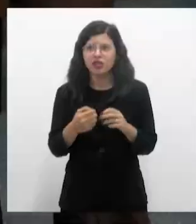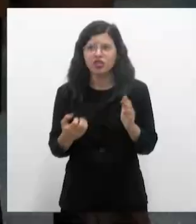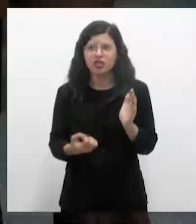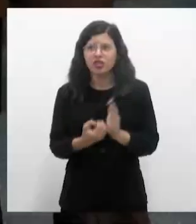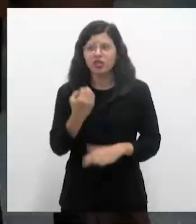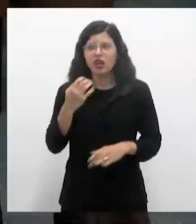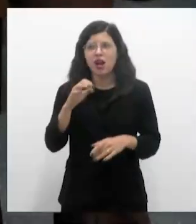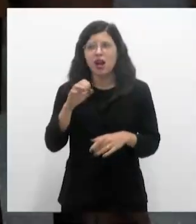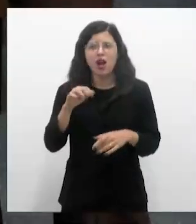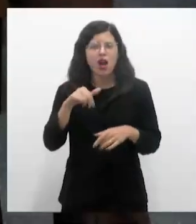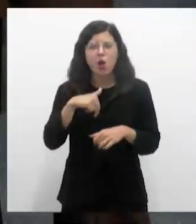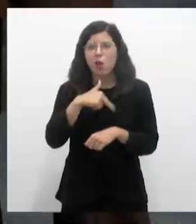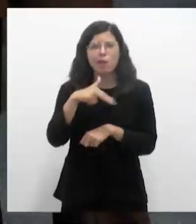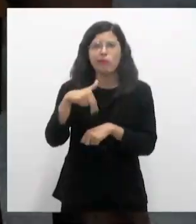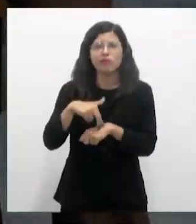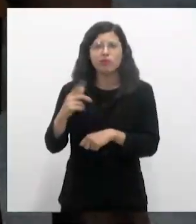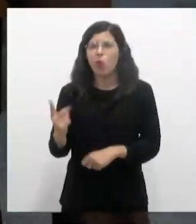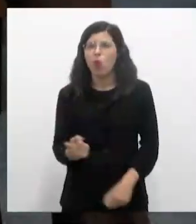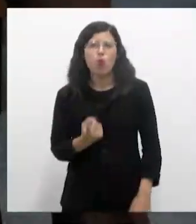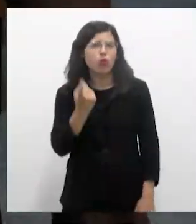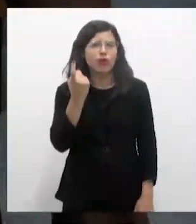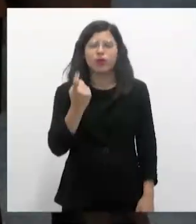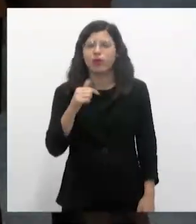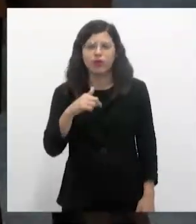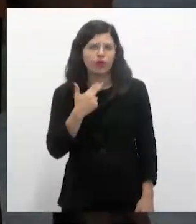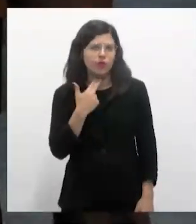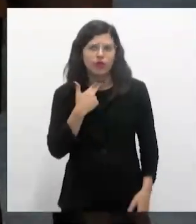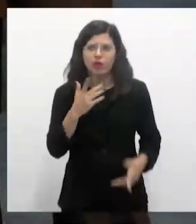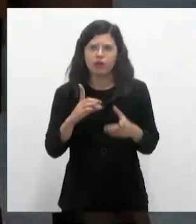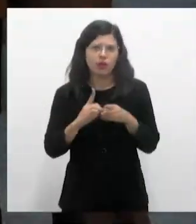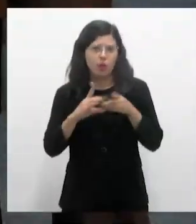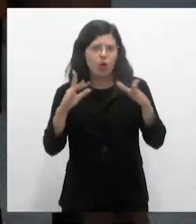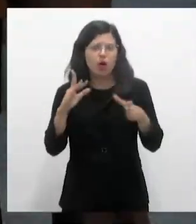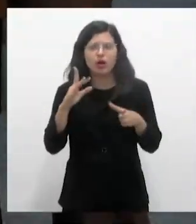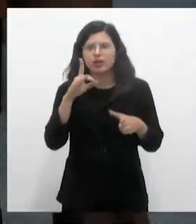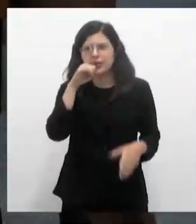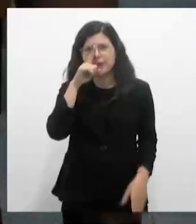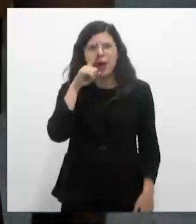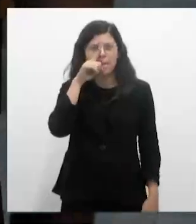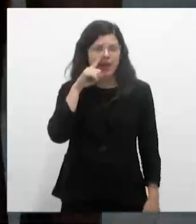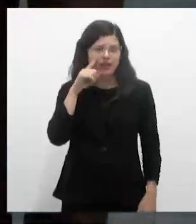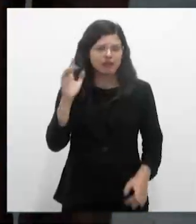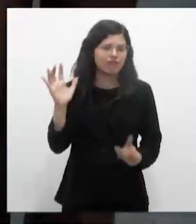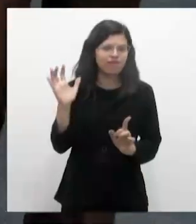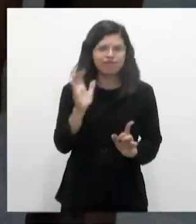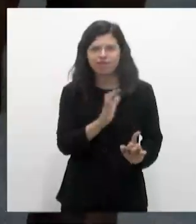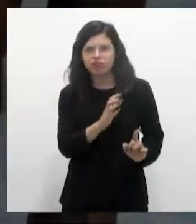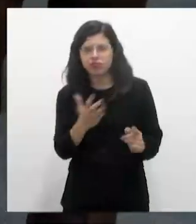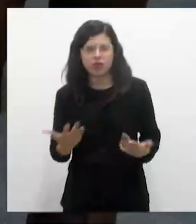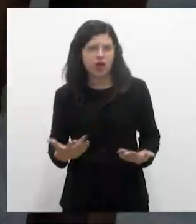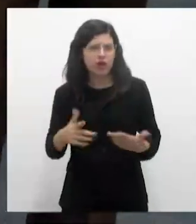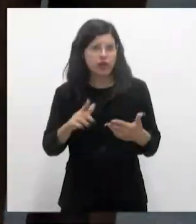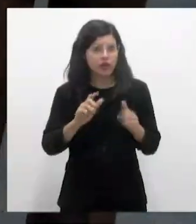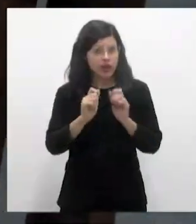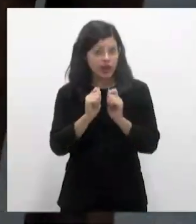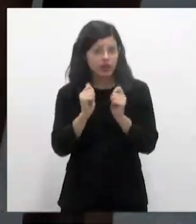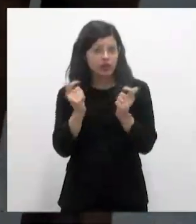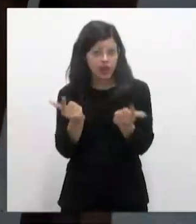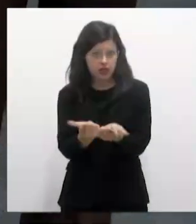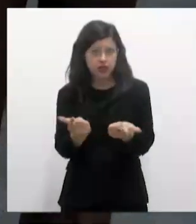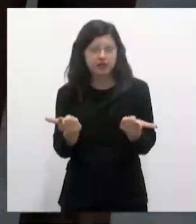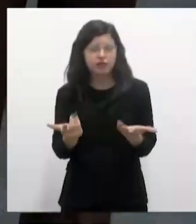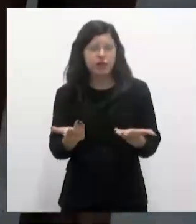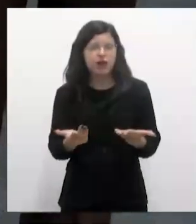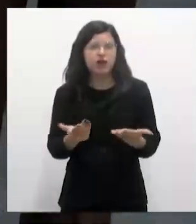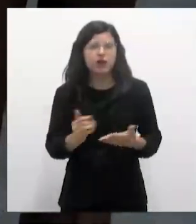único. Nós não podemos deixar a nossa democracia ser ameaçada. Não podemos deixar que as assembleias legislativas tenham o seu